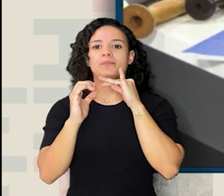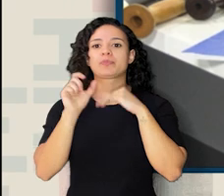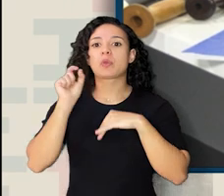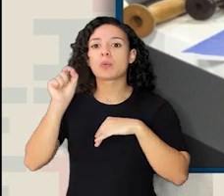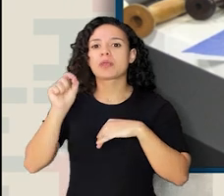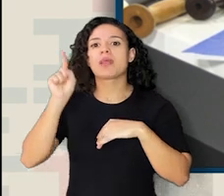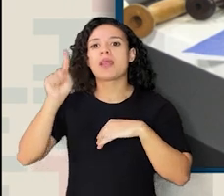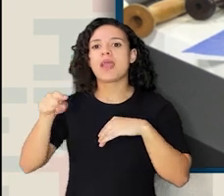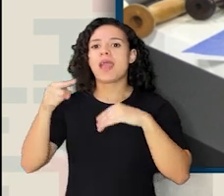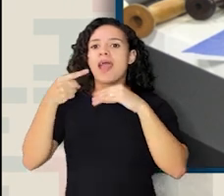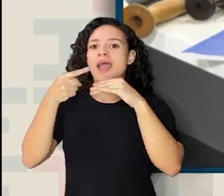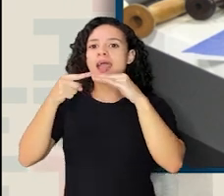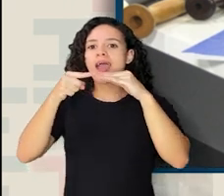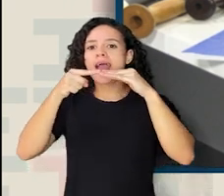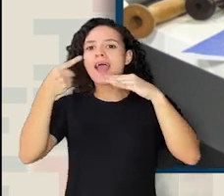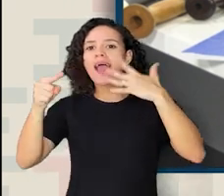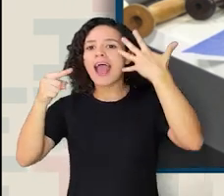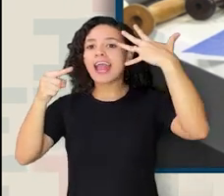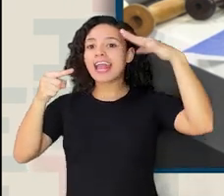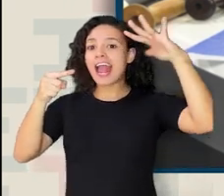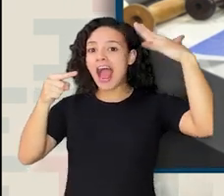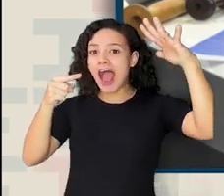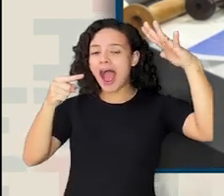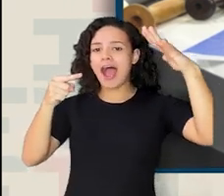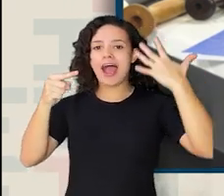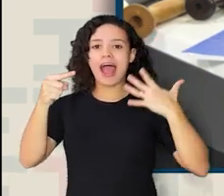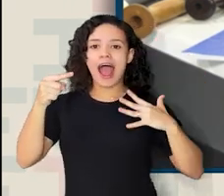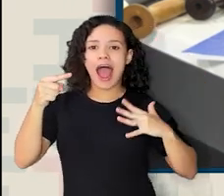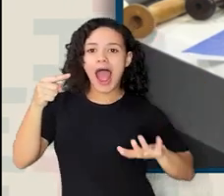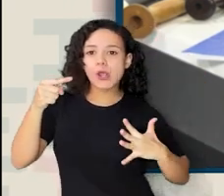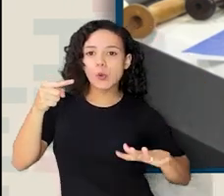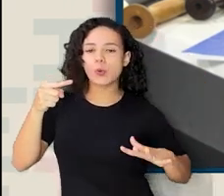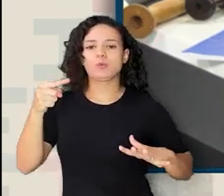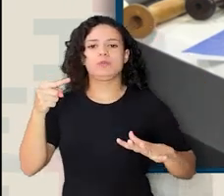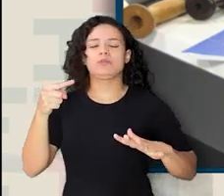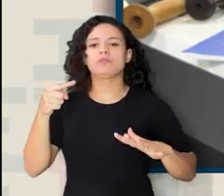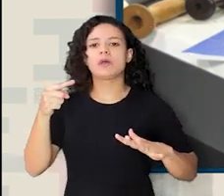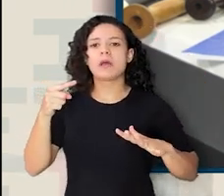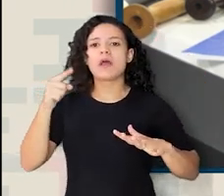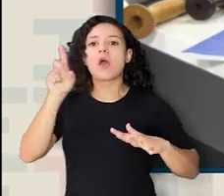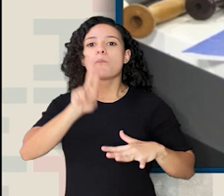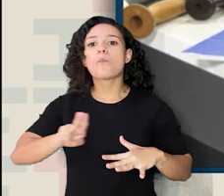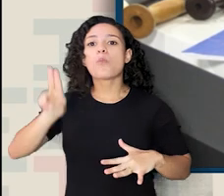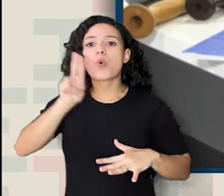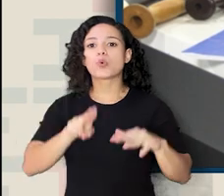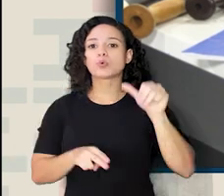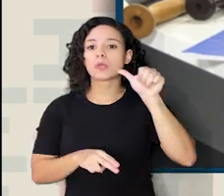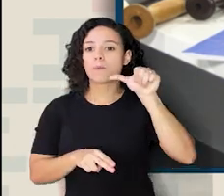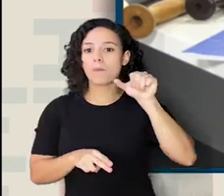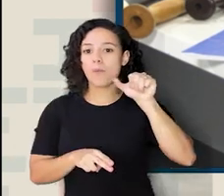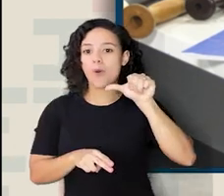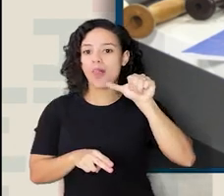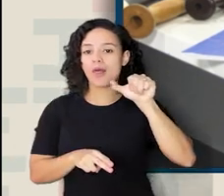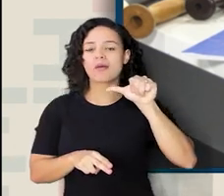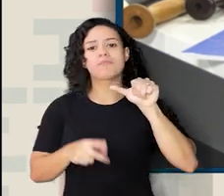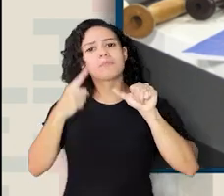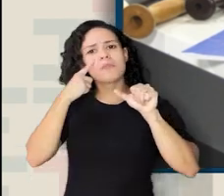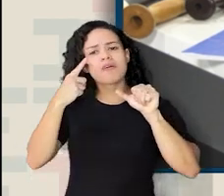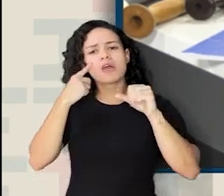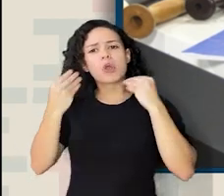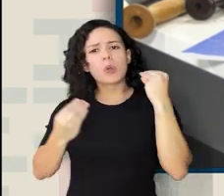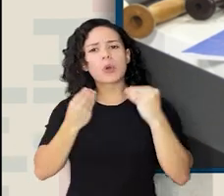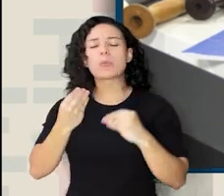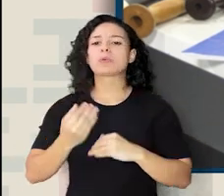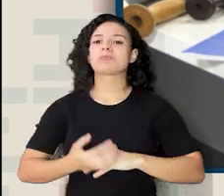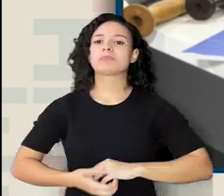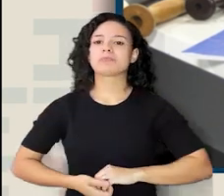da nota grave com a nota aguda. Aqui, movimentando esse polegar. A questão da estabilidade do som.